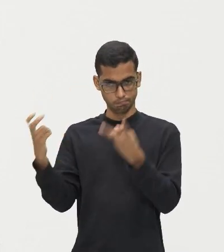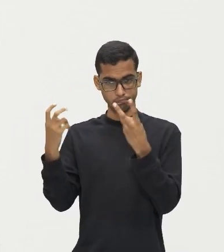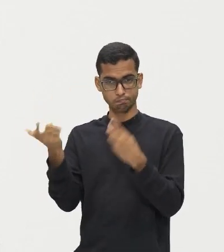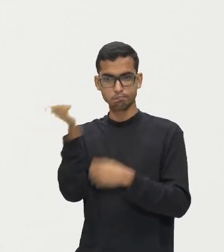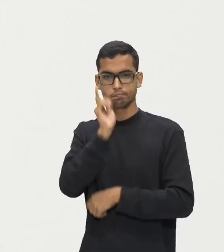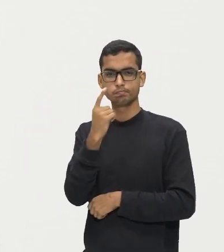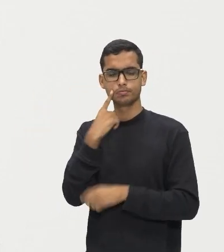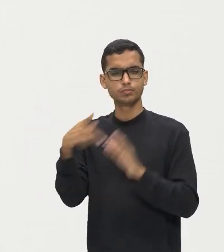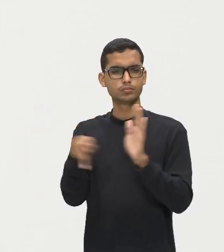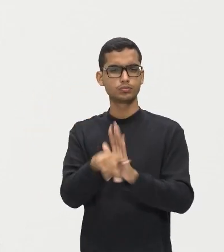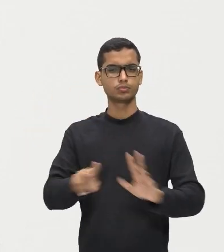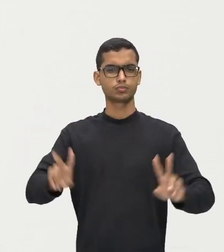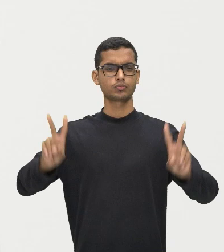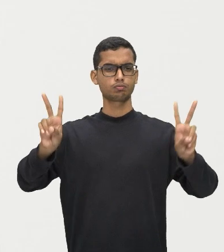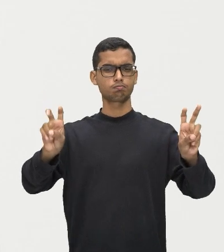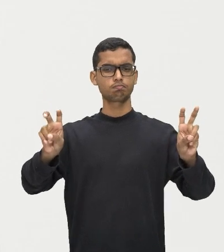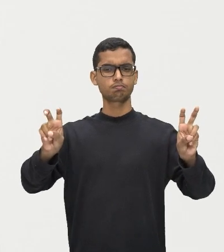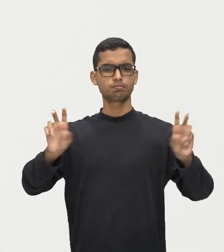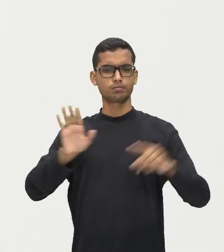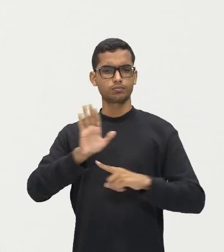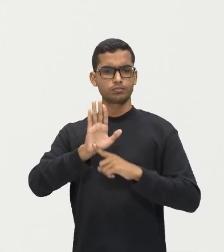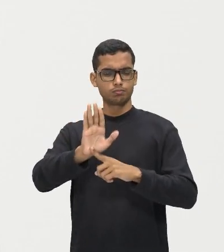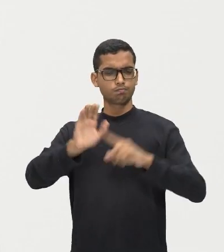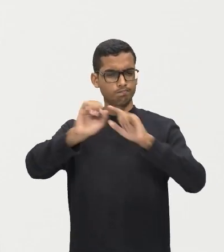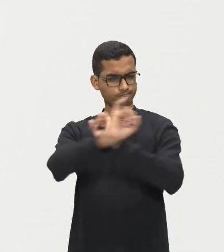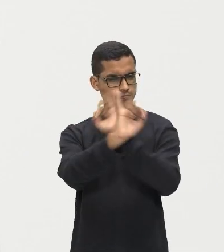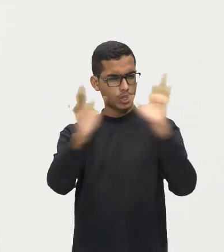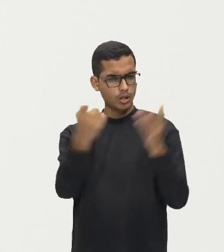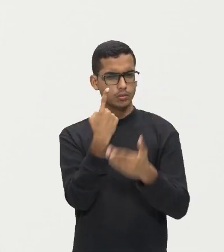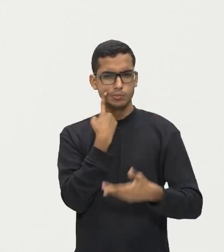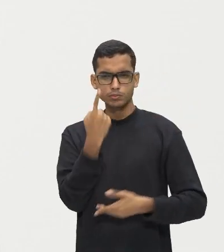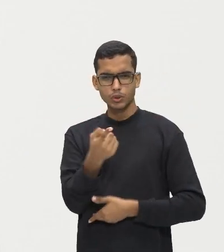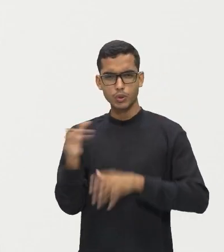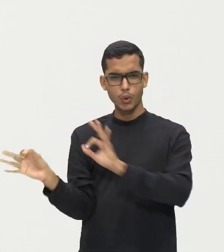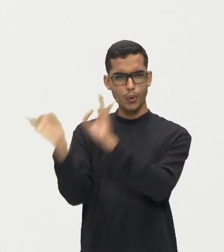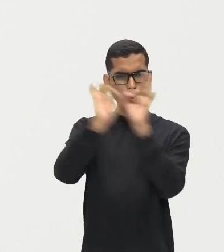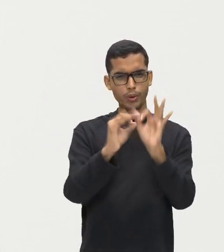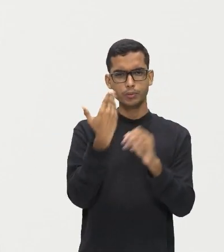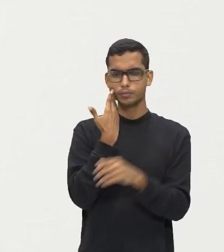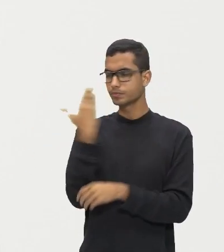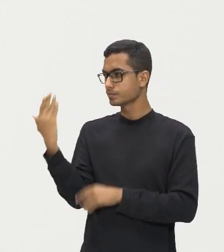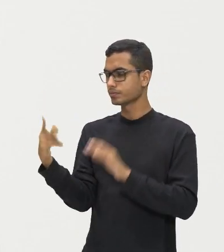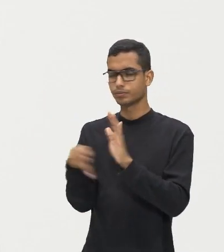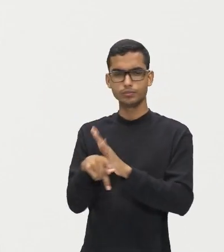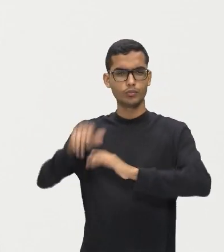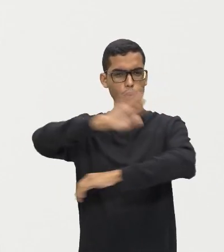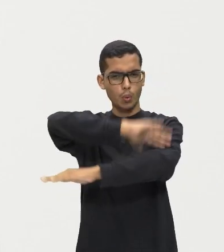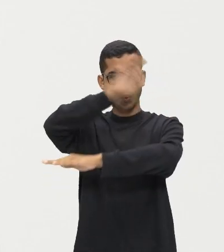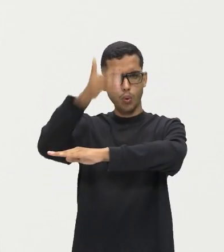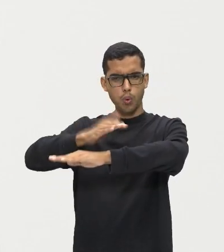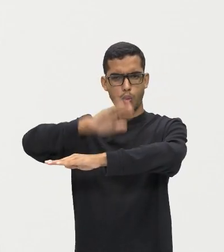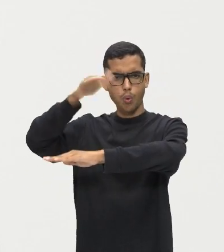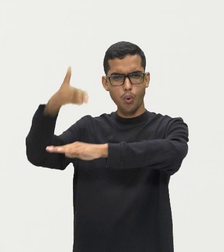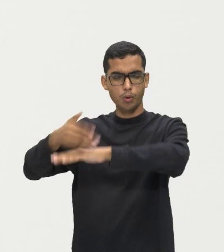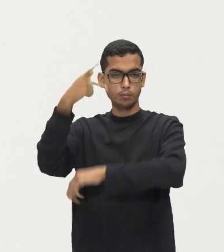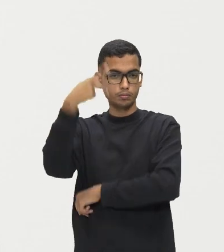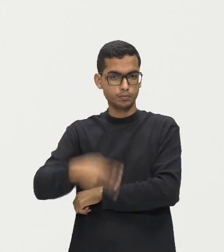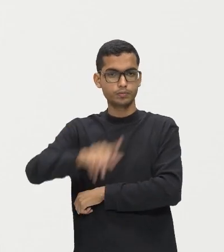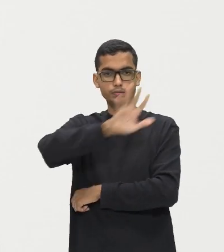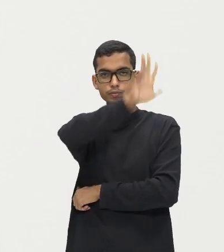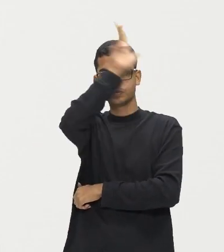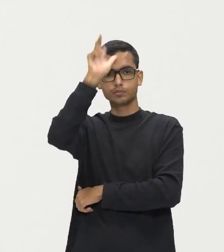o título bem claro, né? Relevo do Amazonas, por isso que só esse estado está identificado,